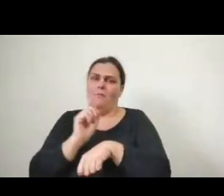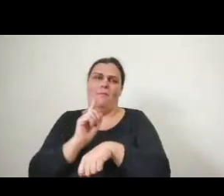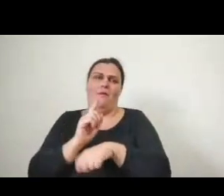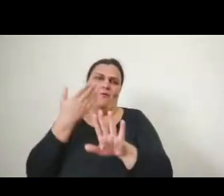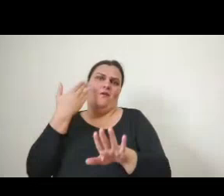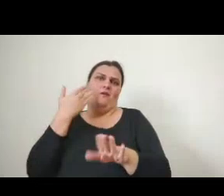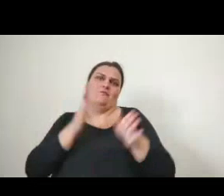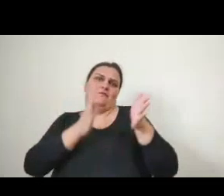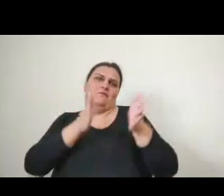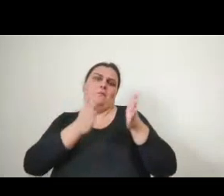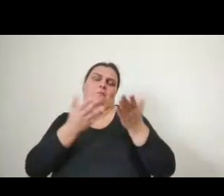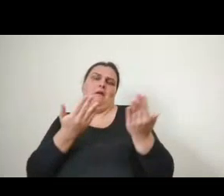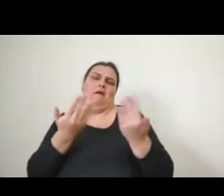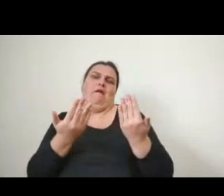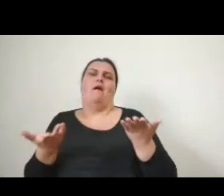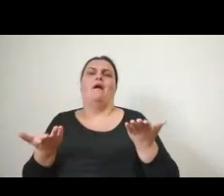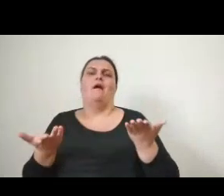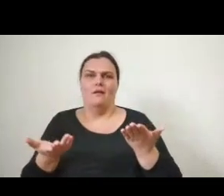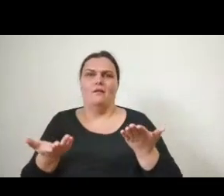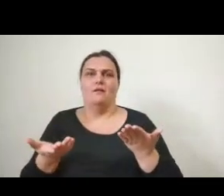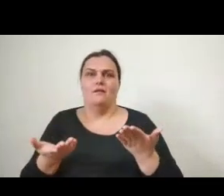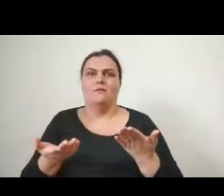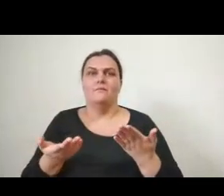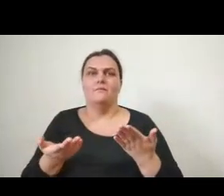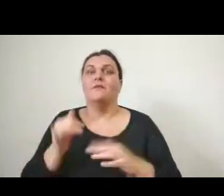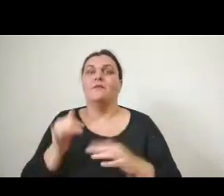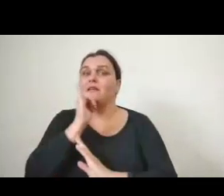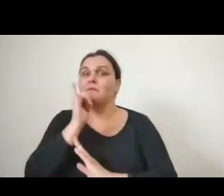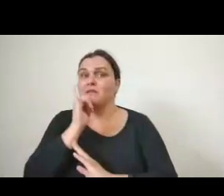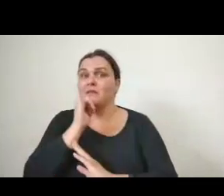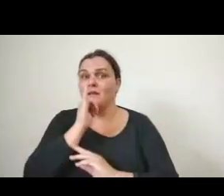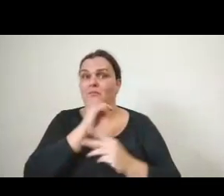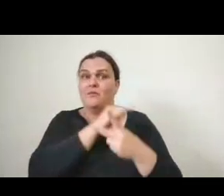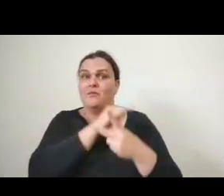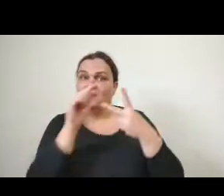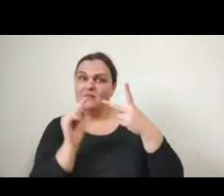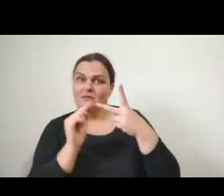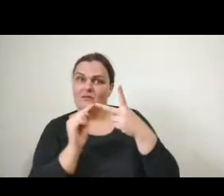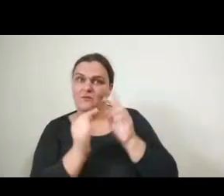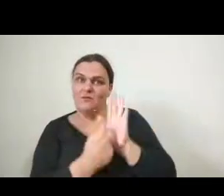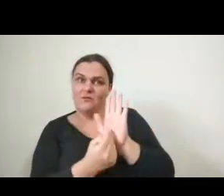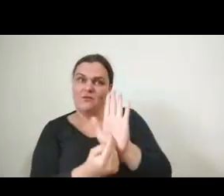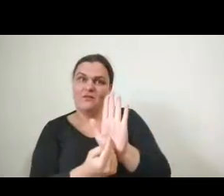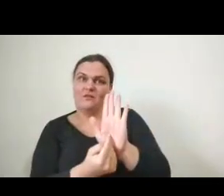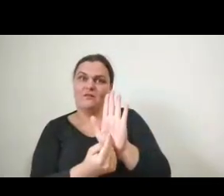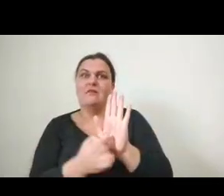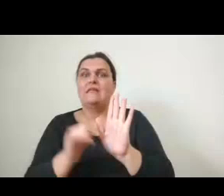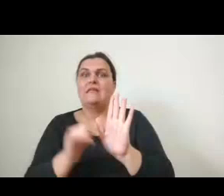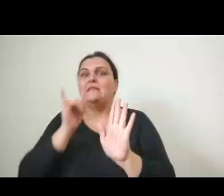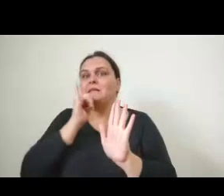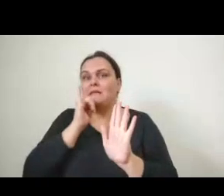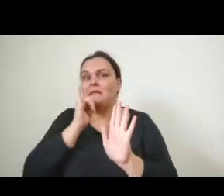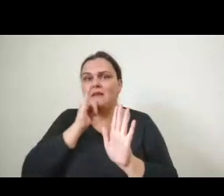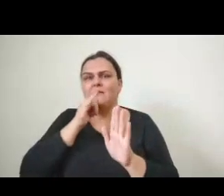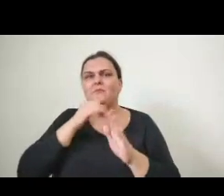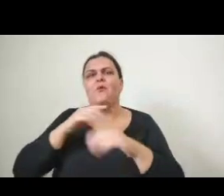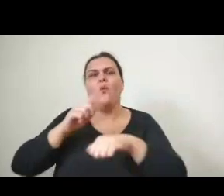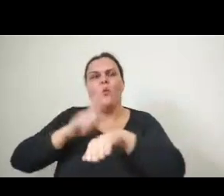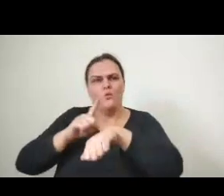Nesse outro cenário aqui, ó, caracterizado pelo aumento das emissões sem sua estabilização ao longo do tempo, né, eu